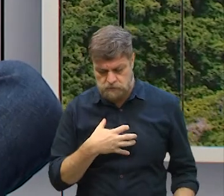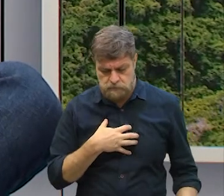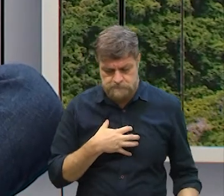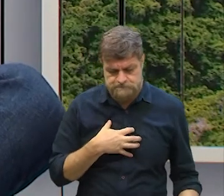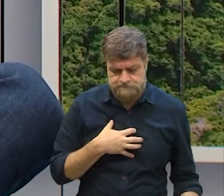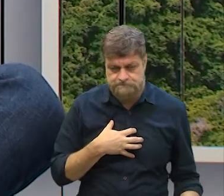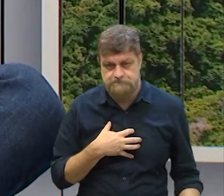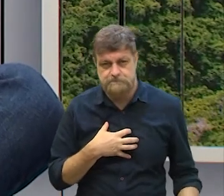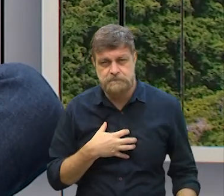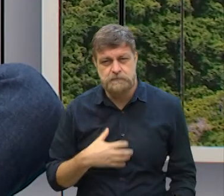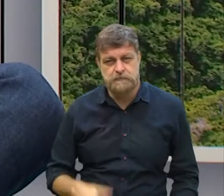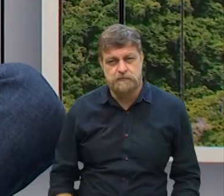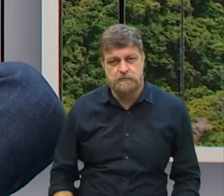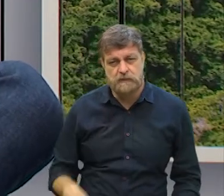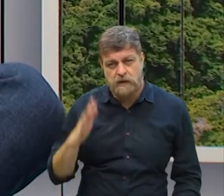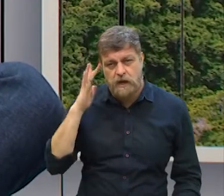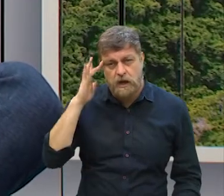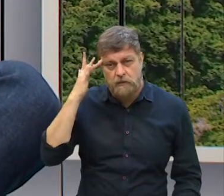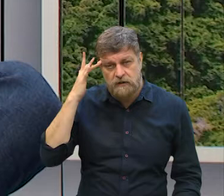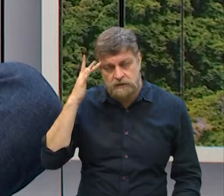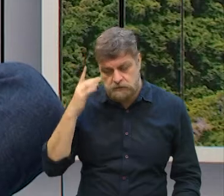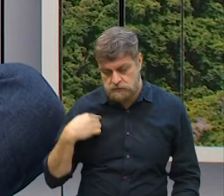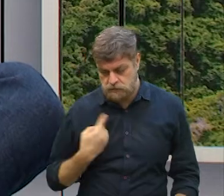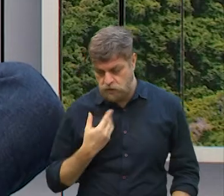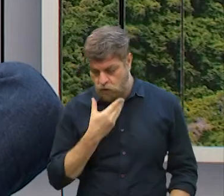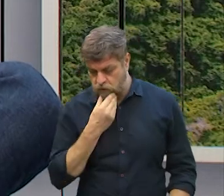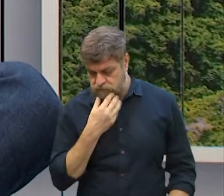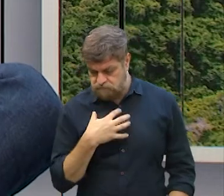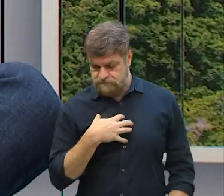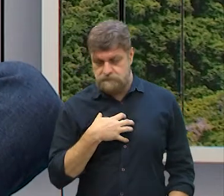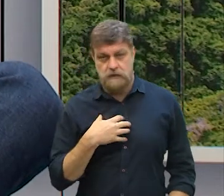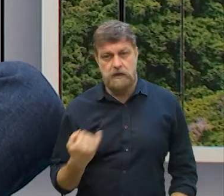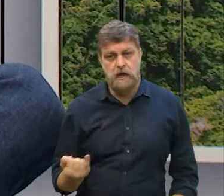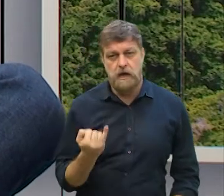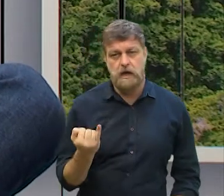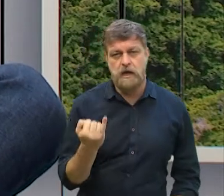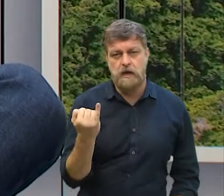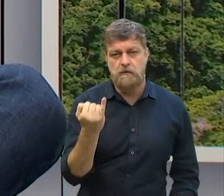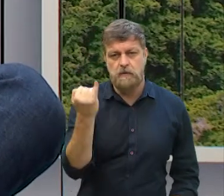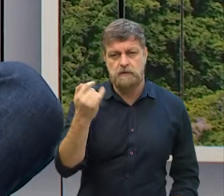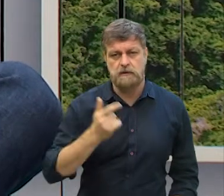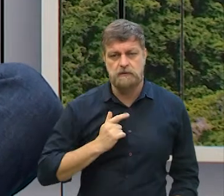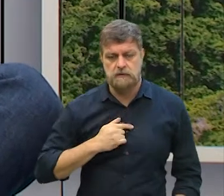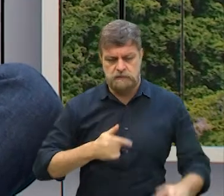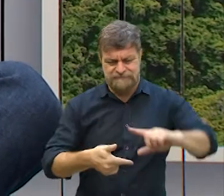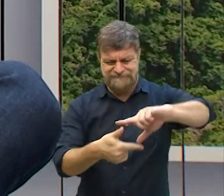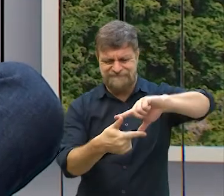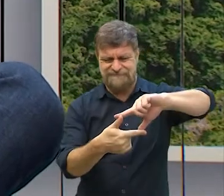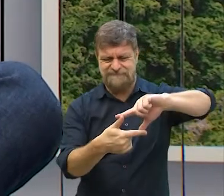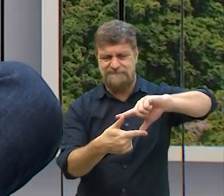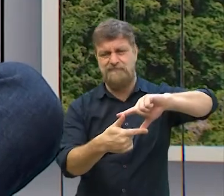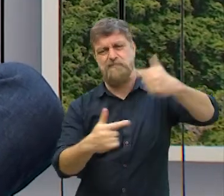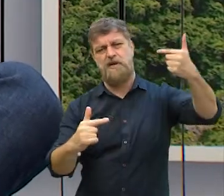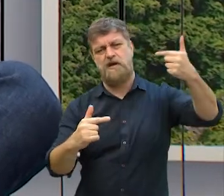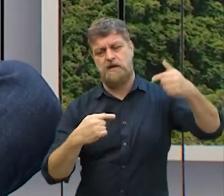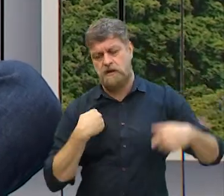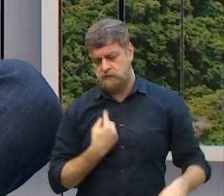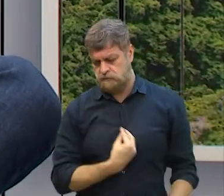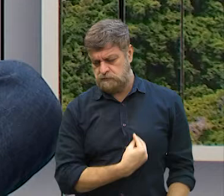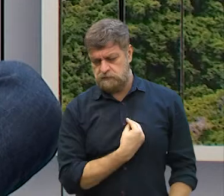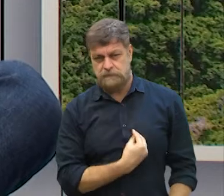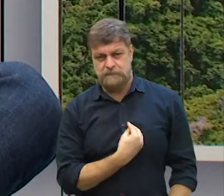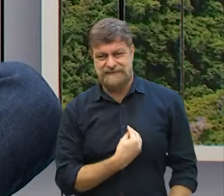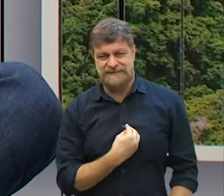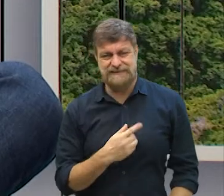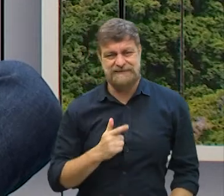forma que eu acho que até toca mais o homem. Eu acho que é importante. A gente tem que quebrar paradigmas. Nós estamos aqui para